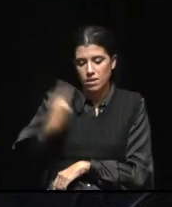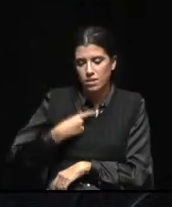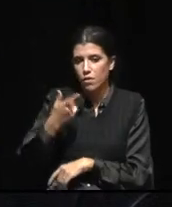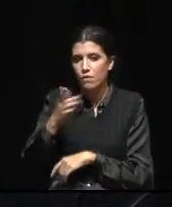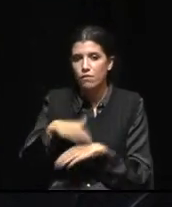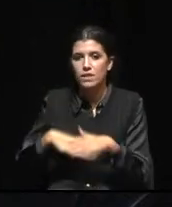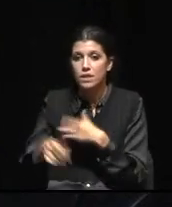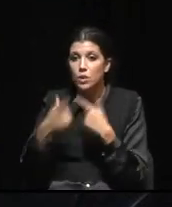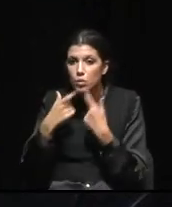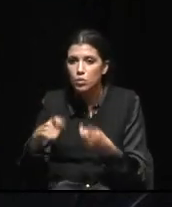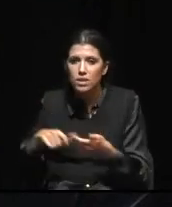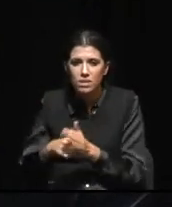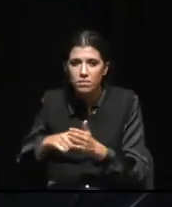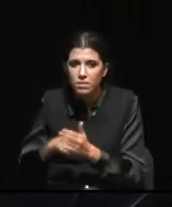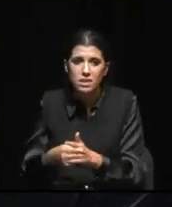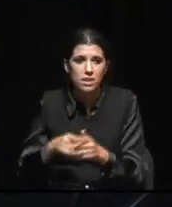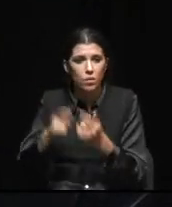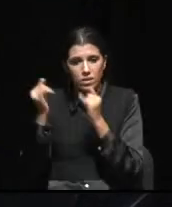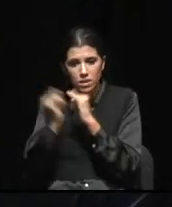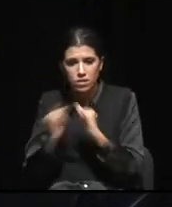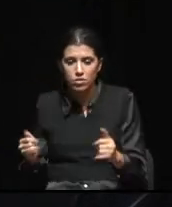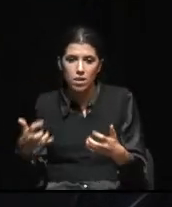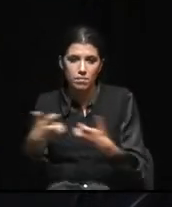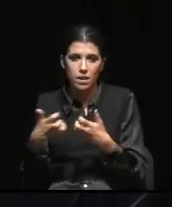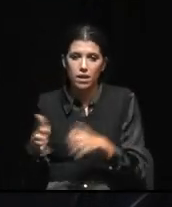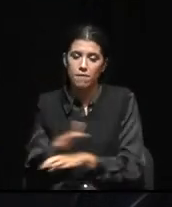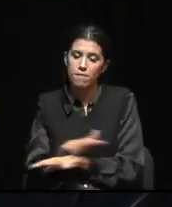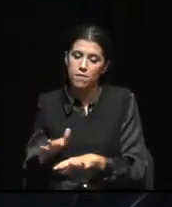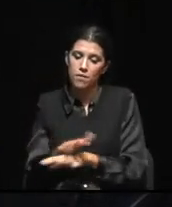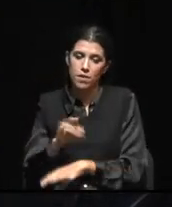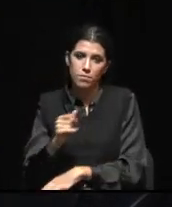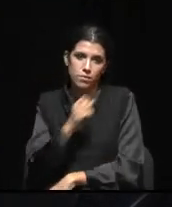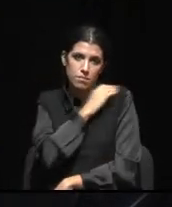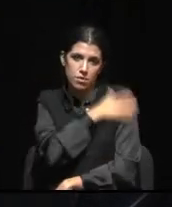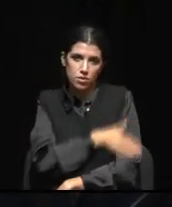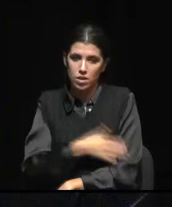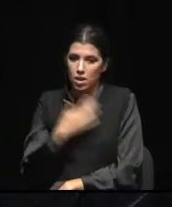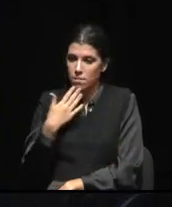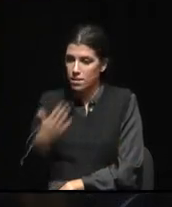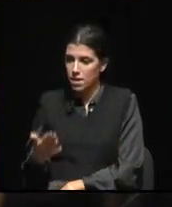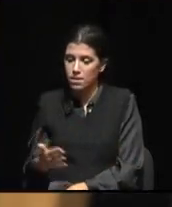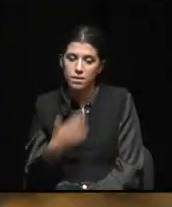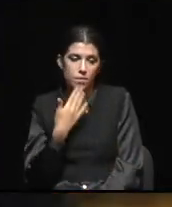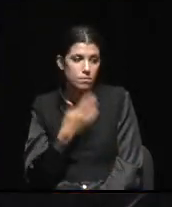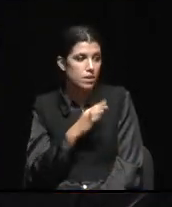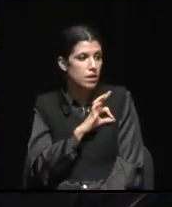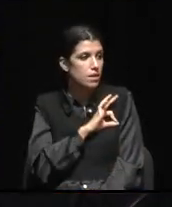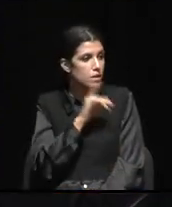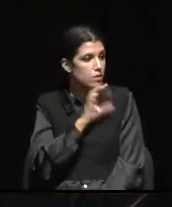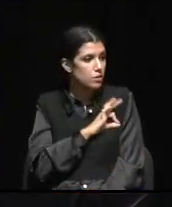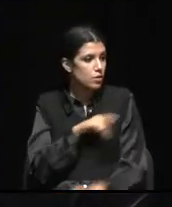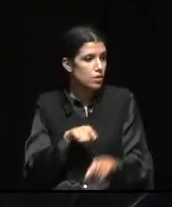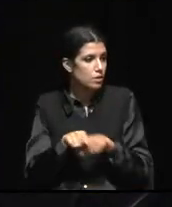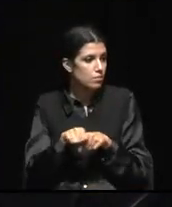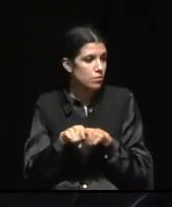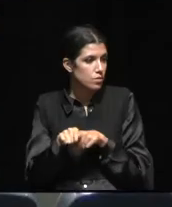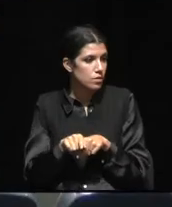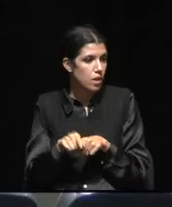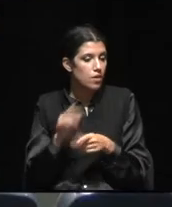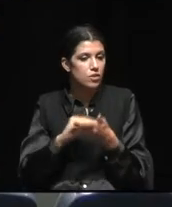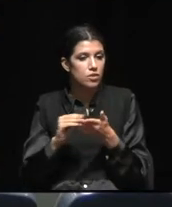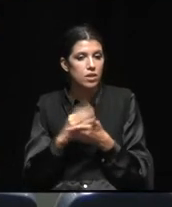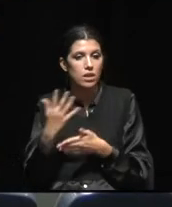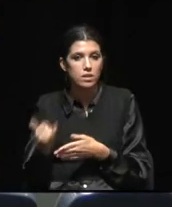tudo e toda a pressão internacional para parar este massacre na Palestina muito obrigada obrigada senhora deputada vamos passar aos